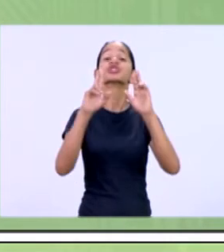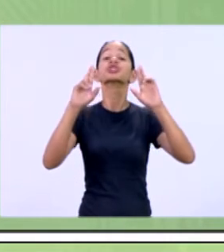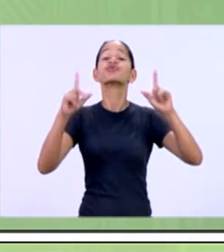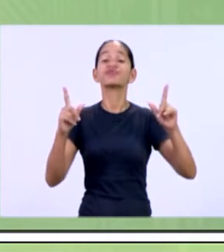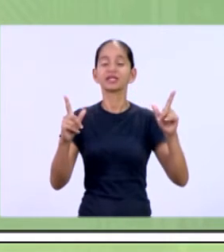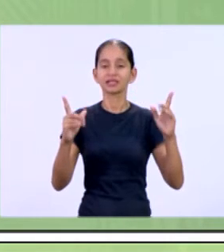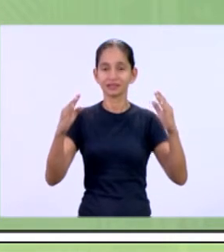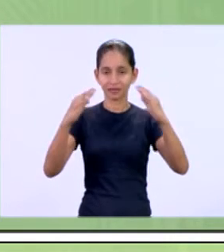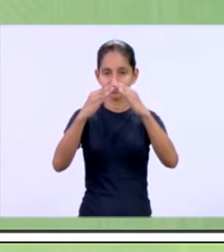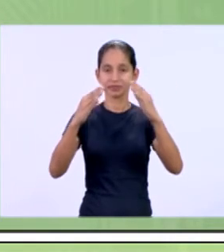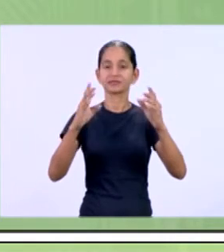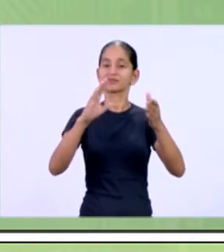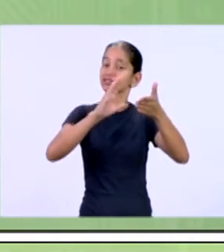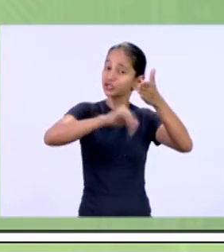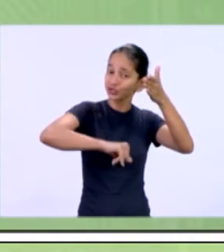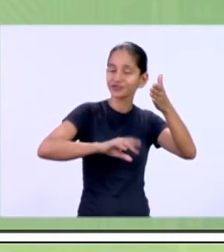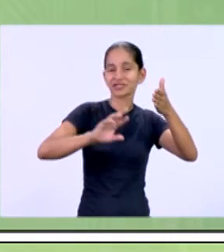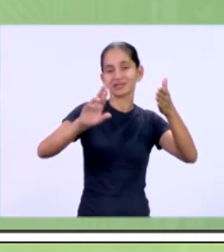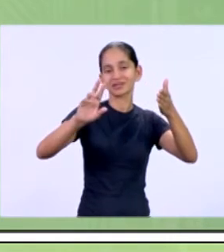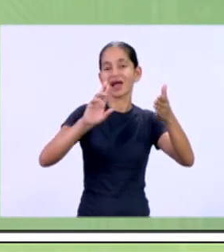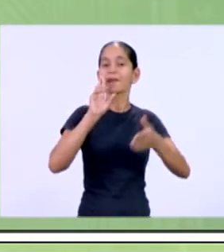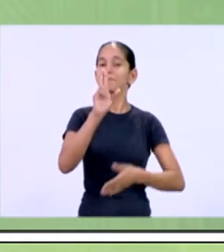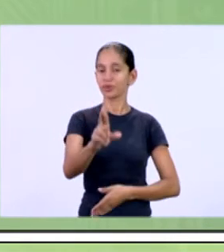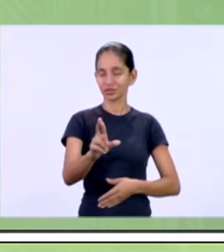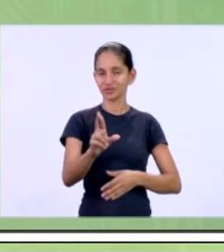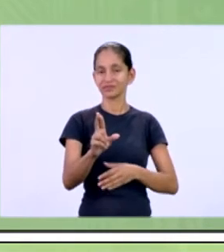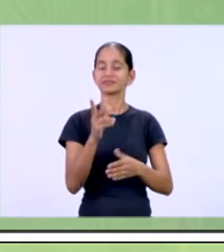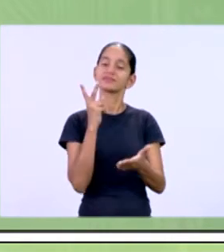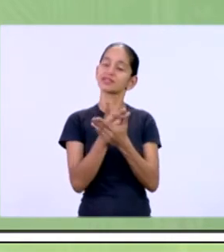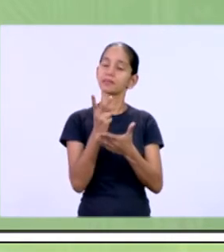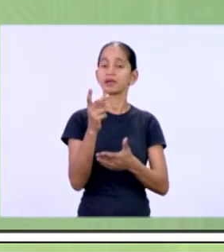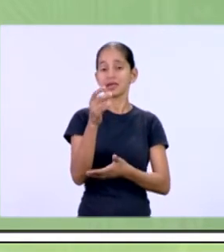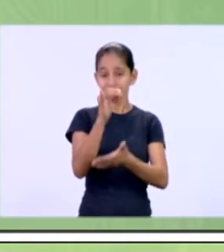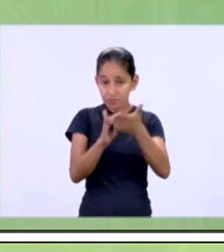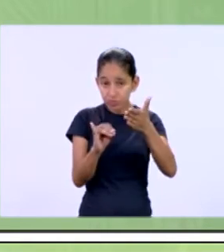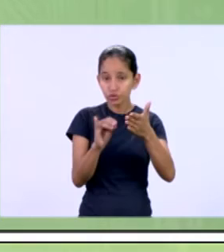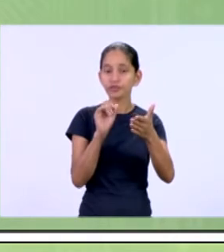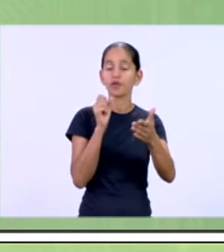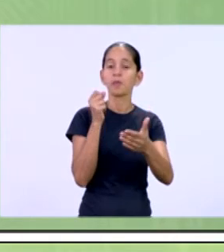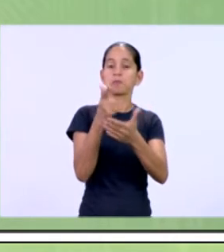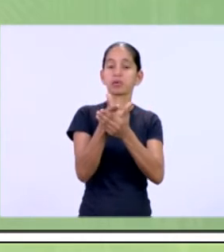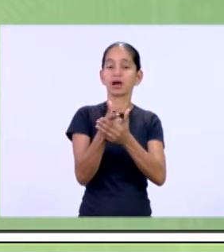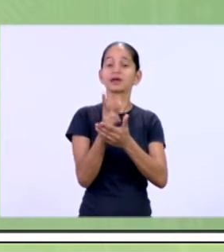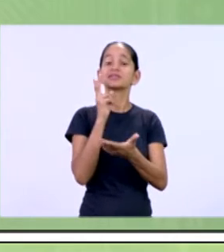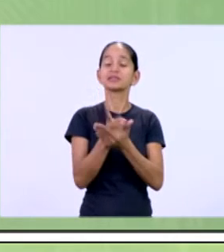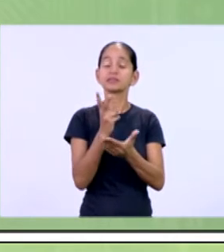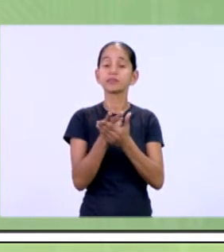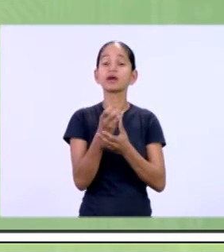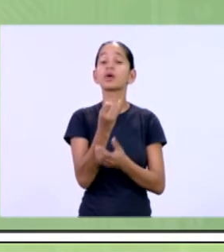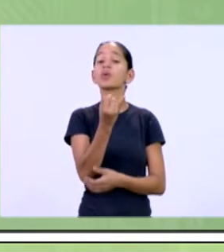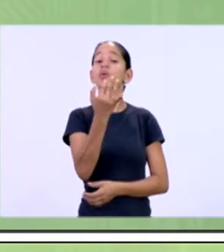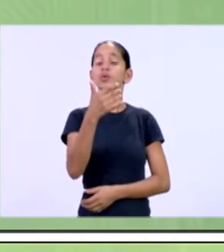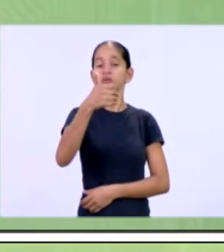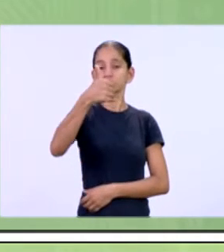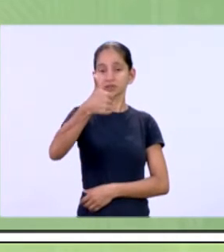deste para este. Então, o meu imposto a pagar, e que eu vou considerar na minha tributação, é de